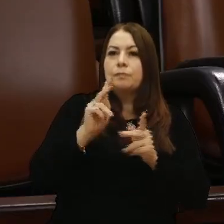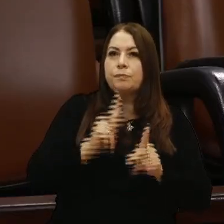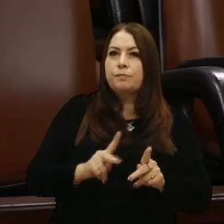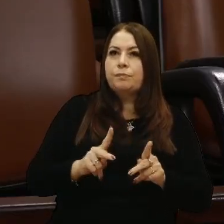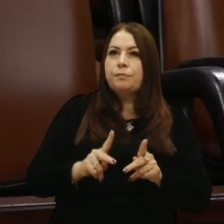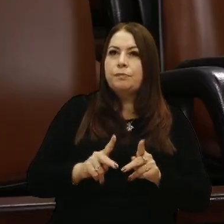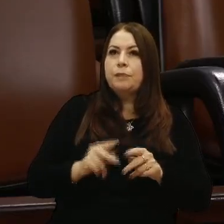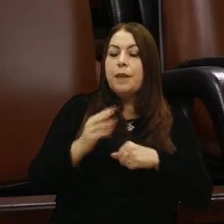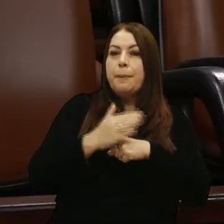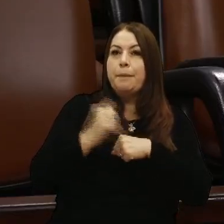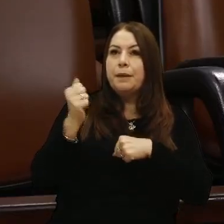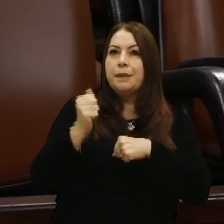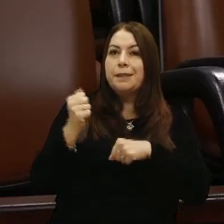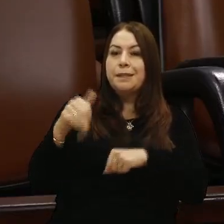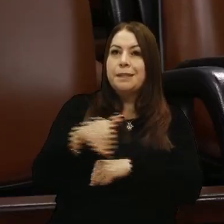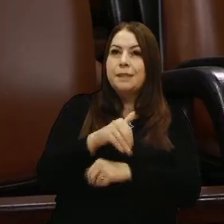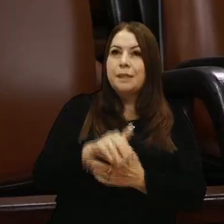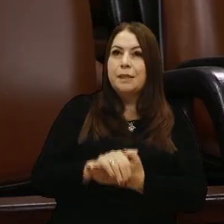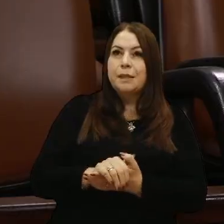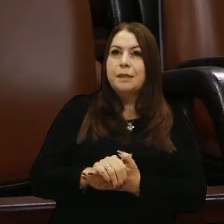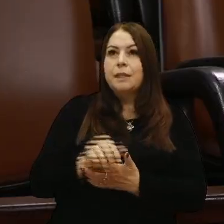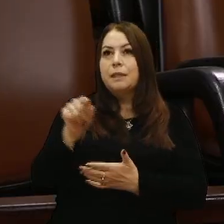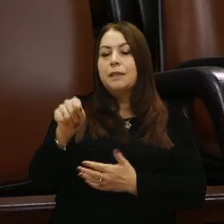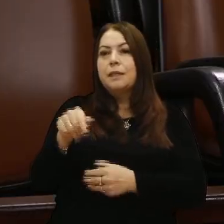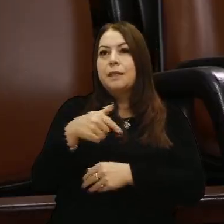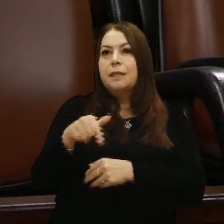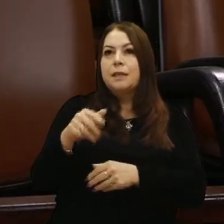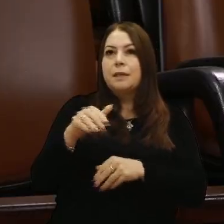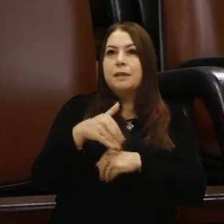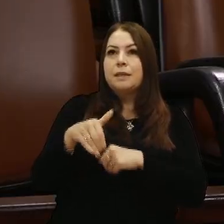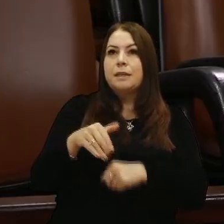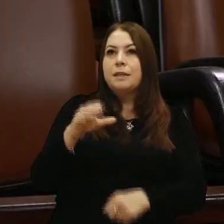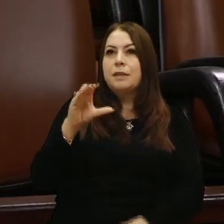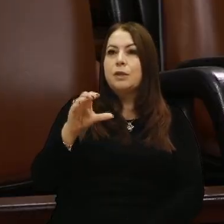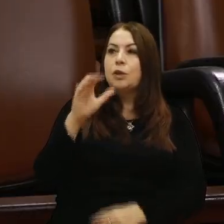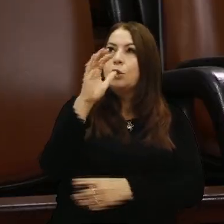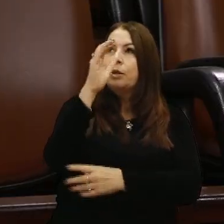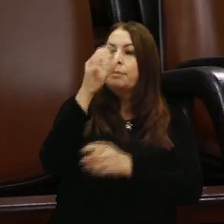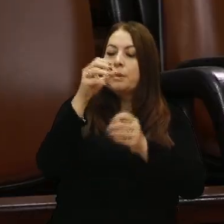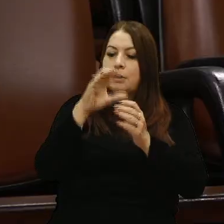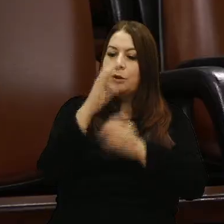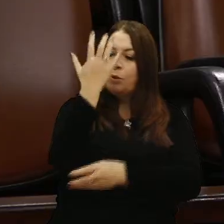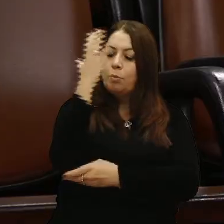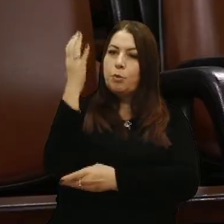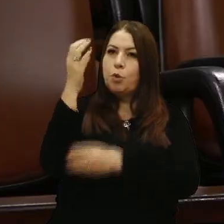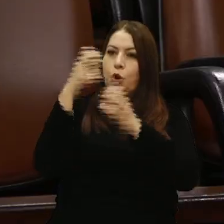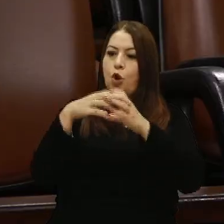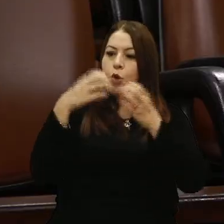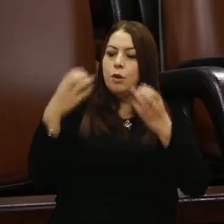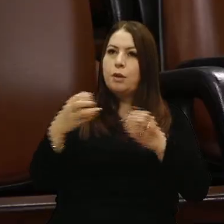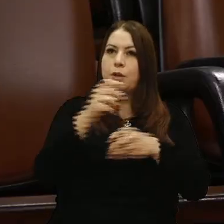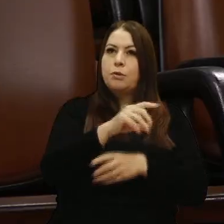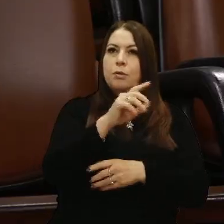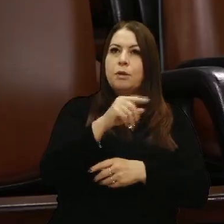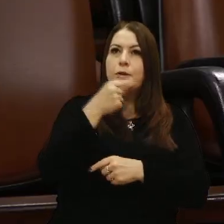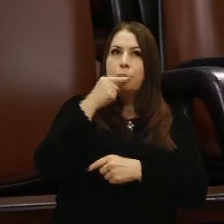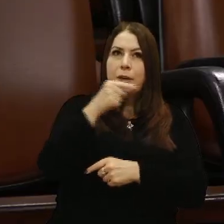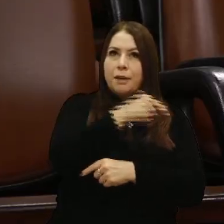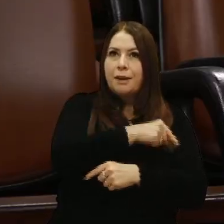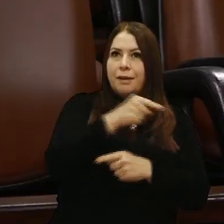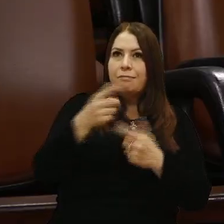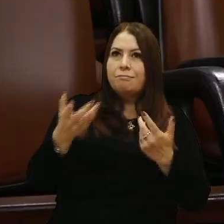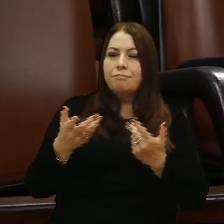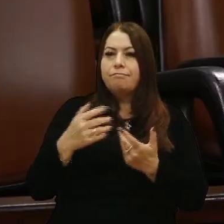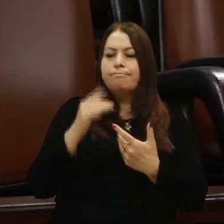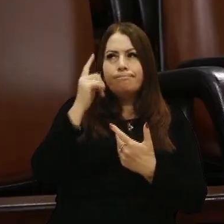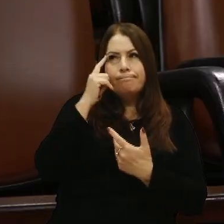dava apelidos às estradas. Ah, aqui é a estrada do Coqueiro, aqui é a estrada do Pinheiro, aqui é a estrada de não sei o quê.